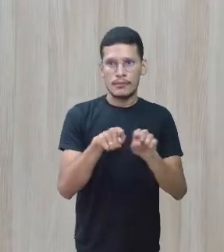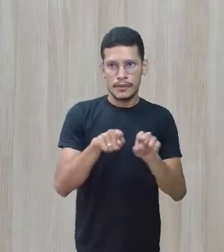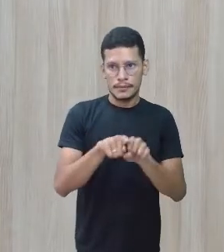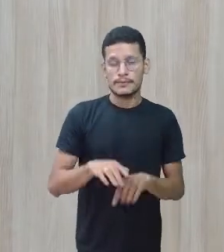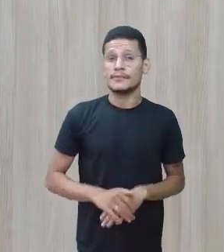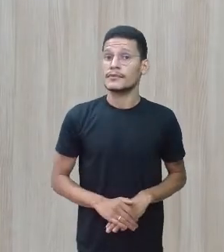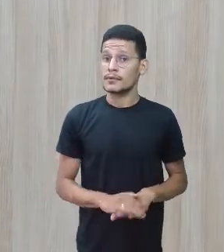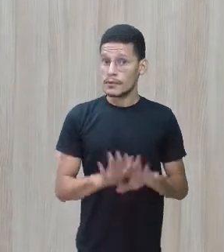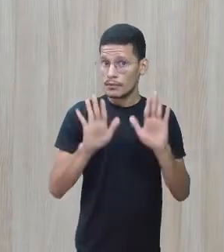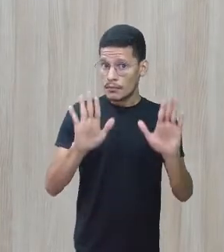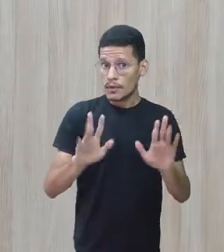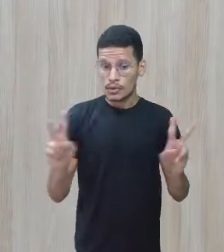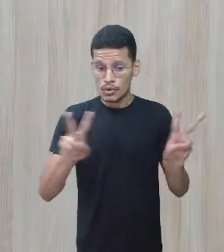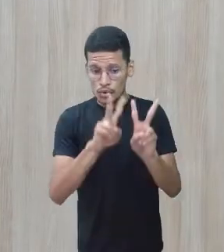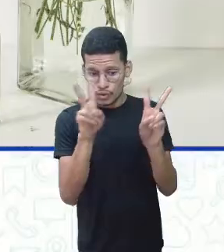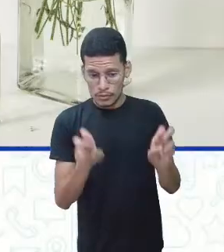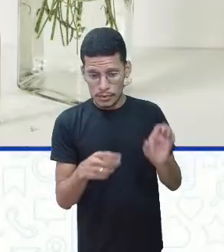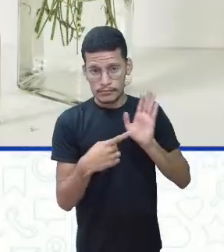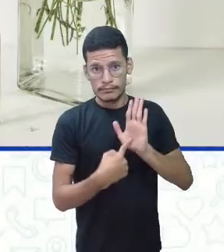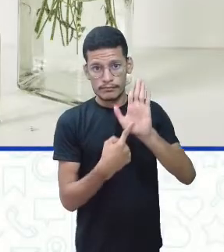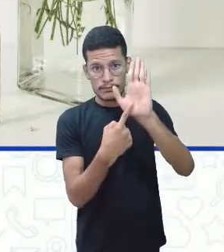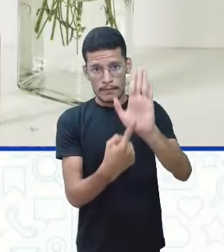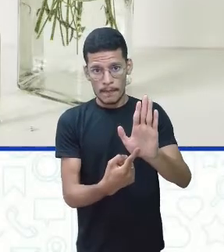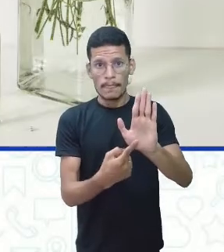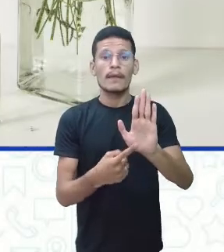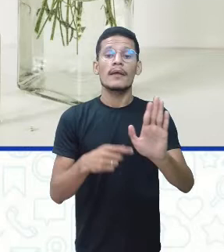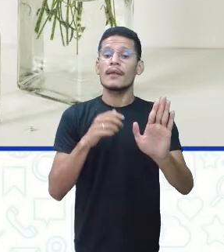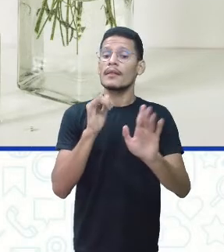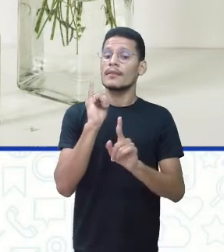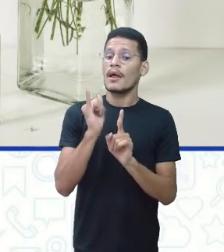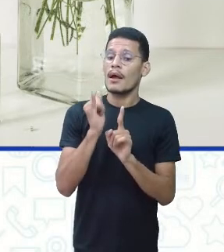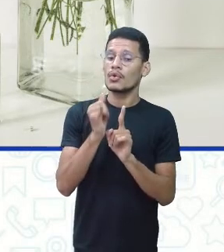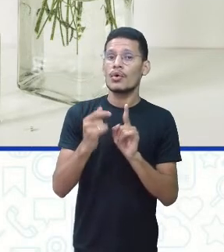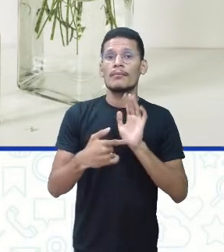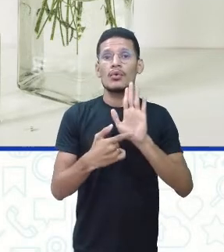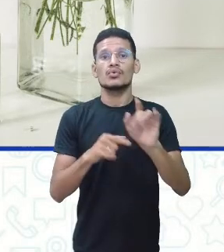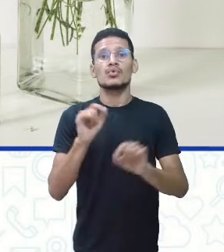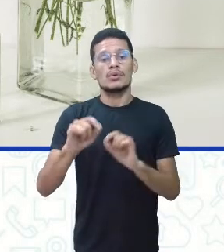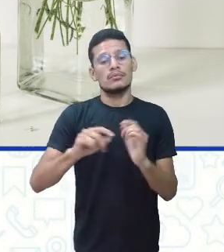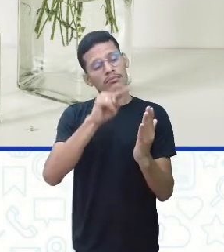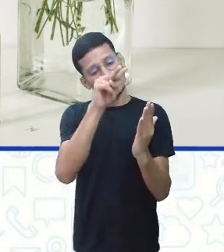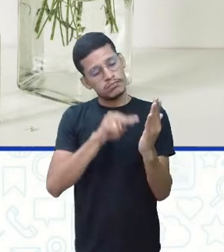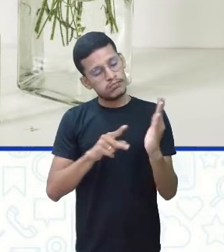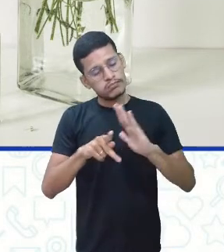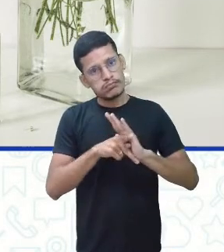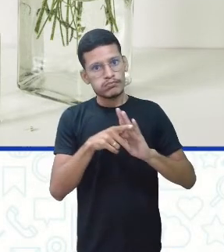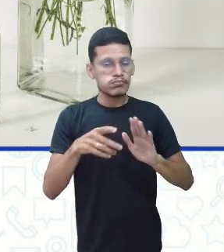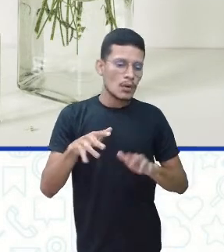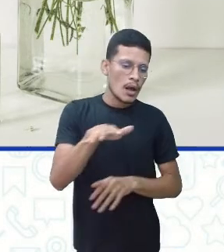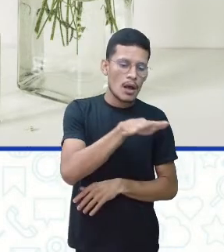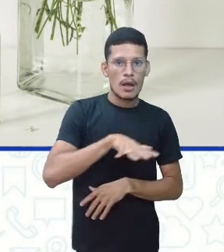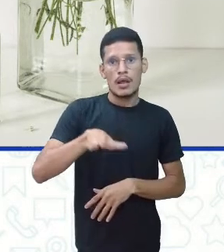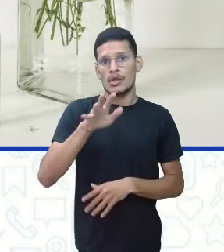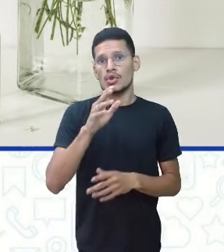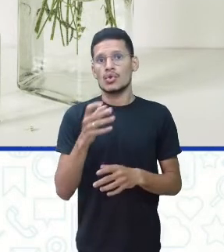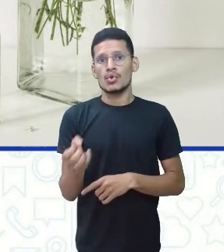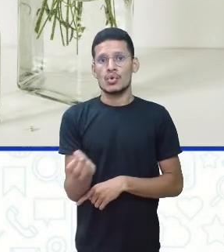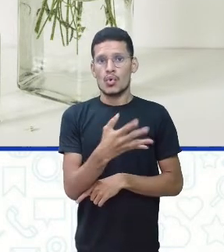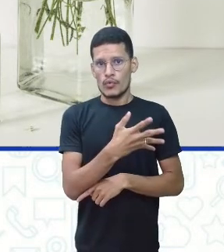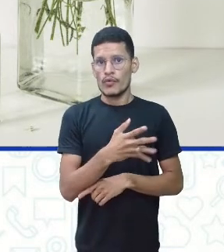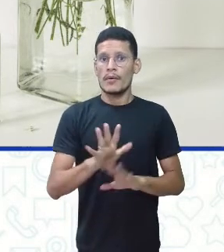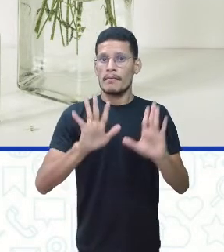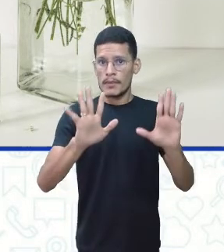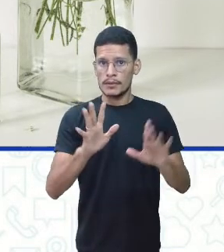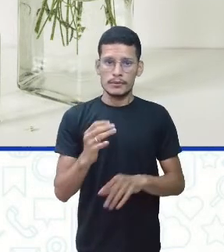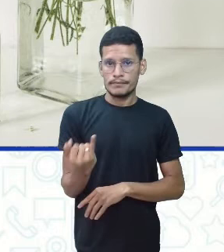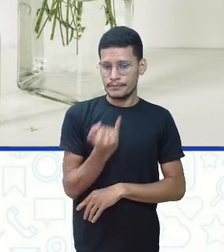aí, veja, no que diz respeito à apresentação, o narrador situa o leitor naquele universo novo, que também não é necessariamente